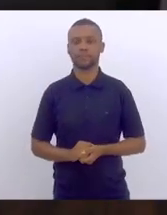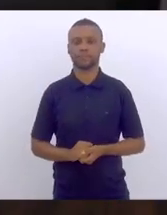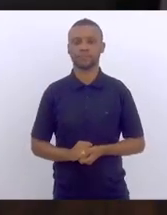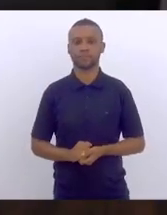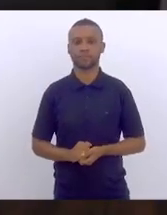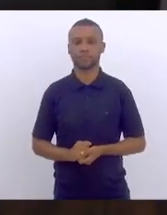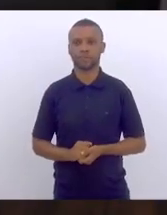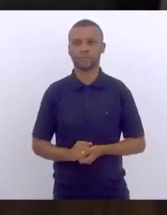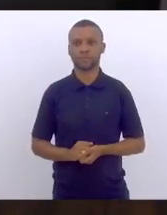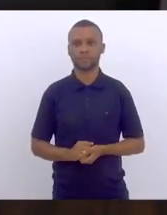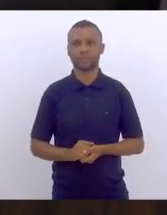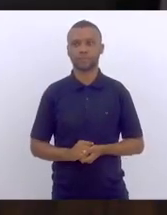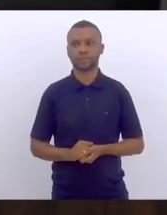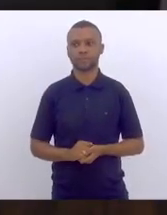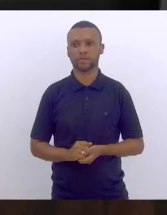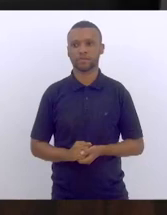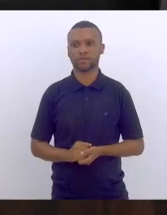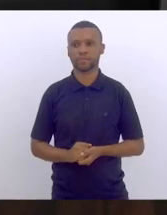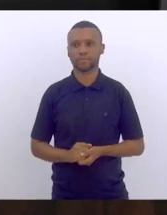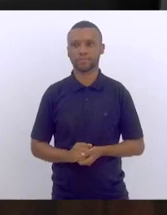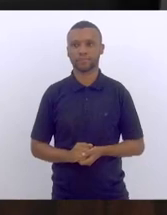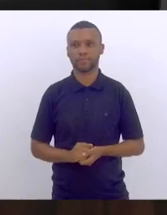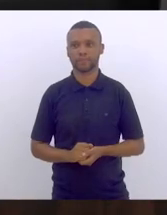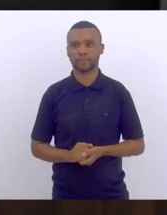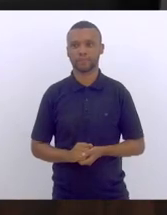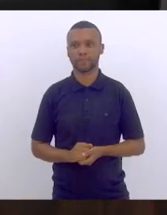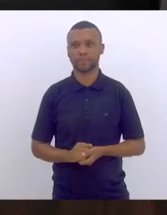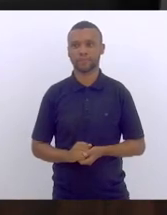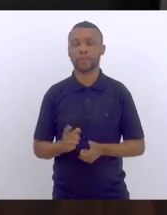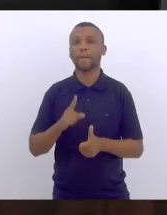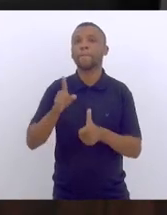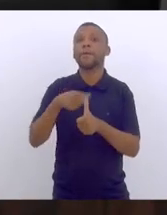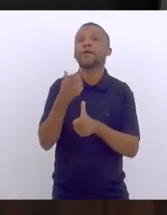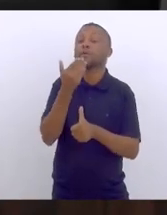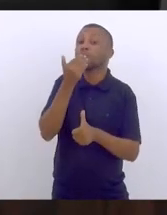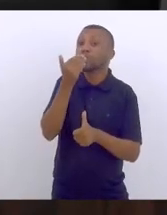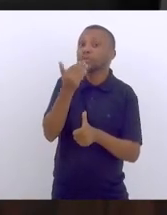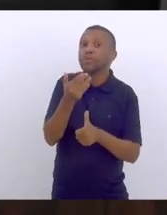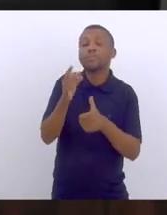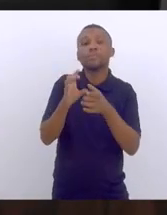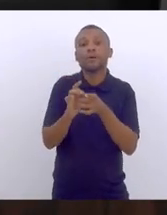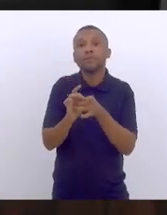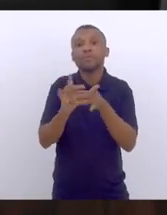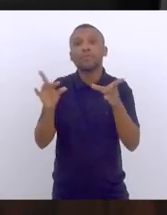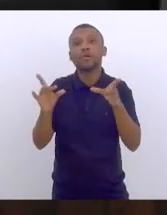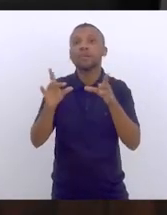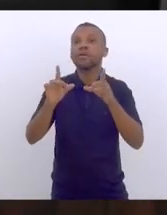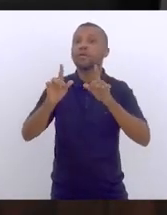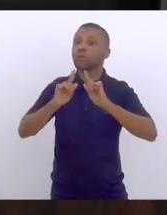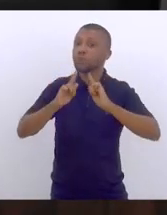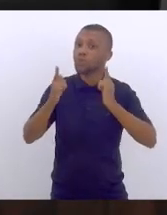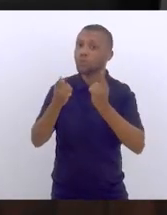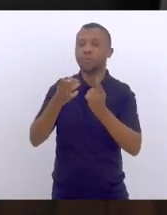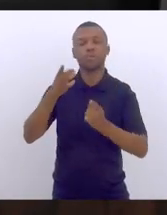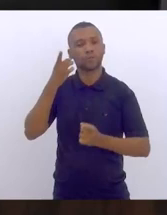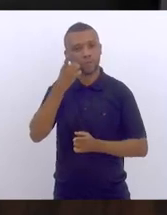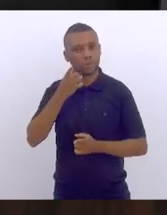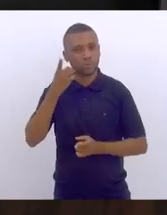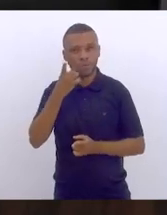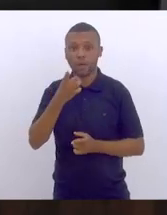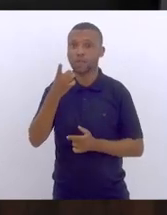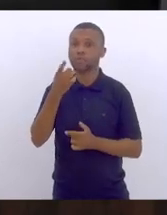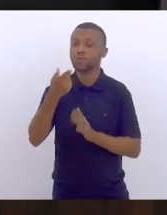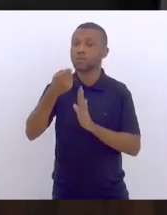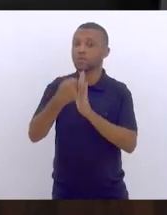Luiz. Não, presidente. Eu primeiro vou pedir para disponibilizarem no grupo dos deputados o